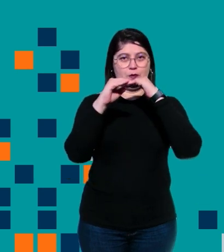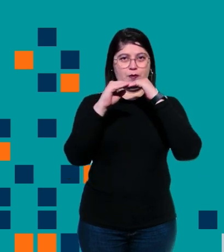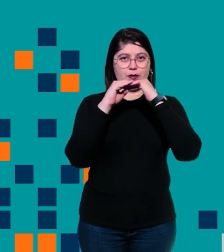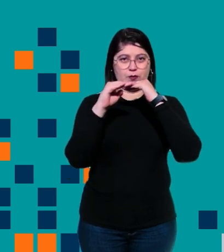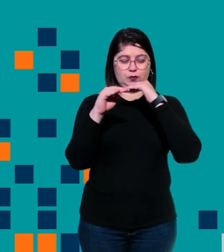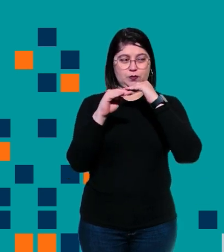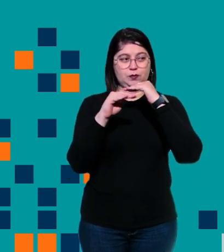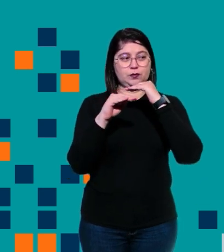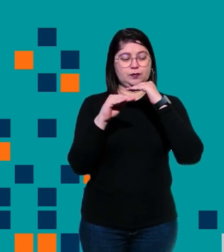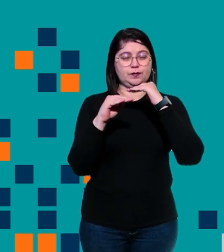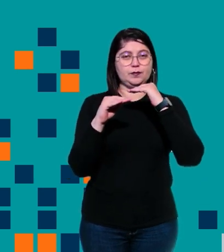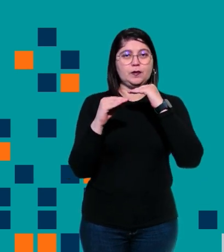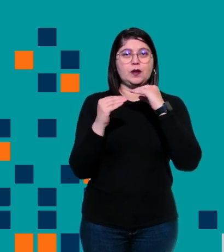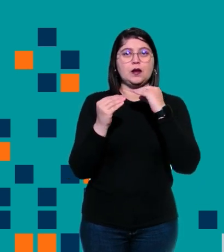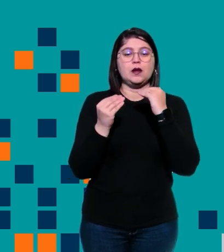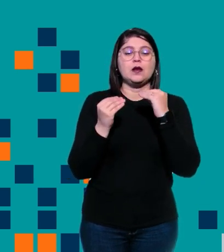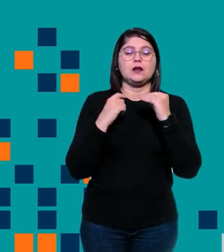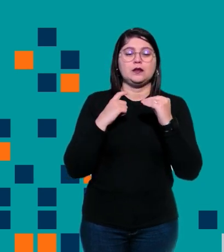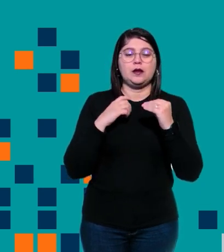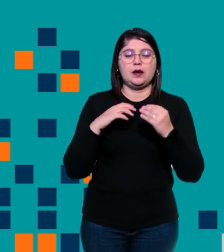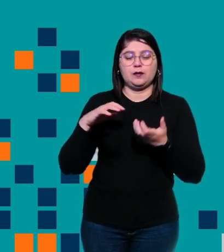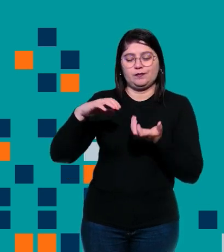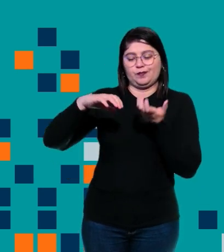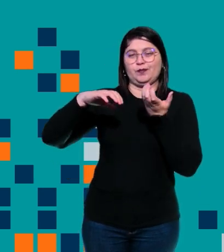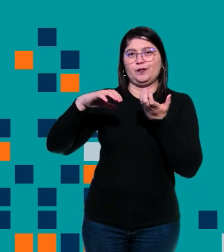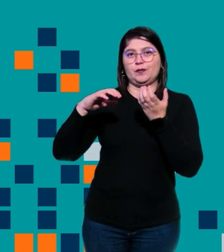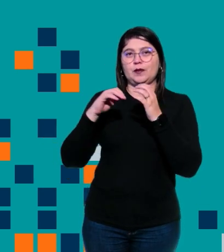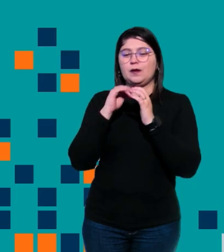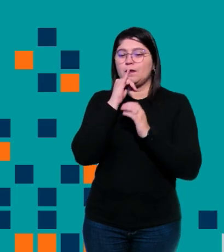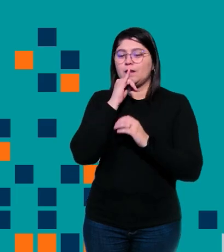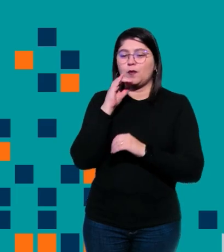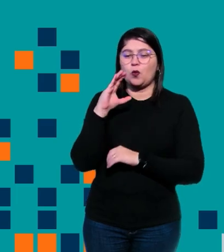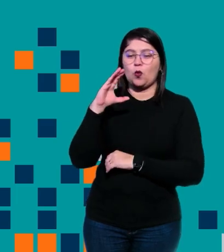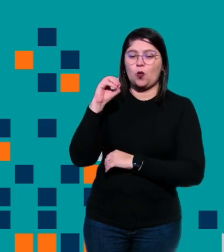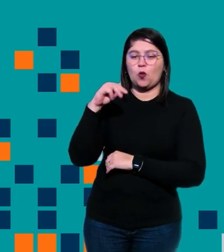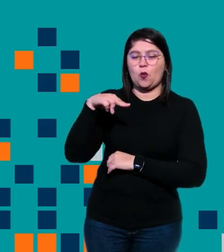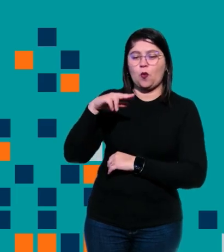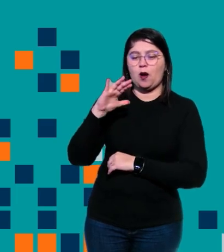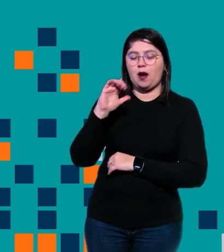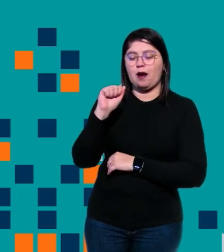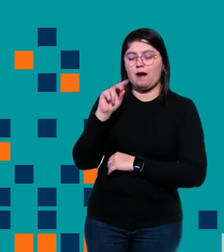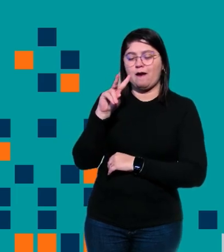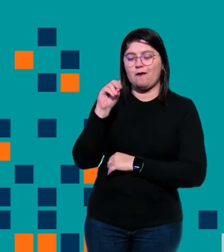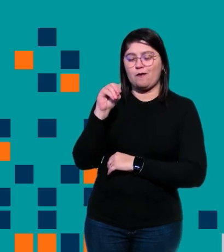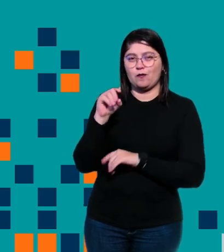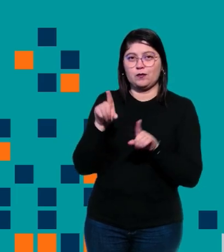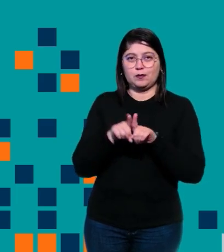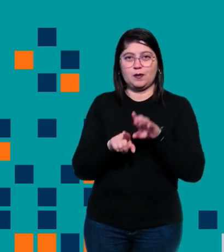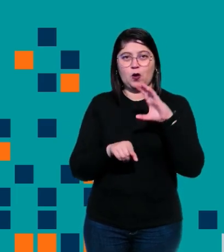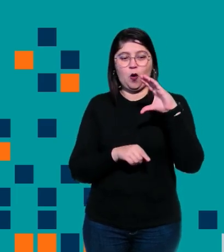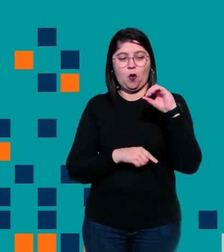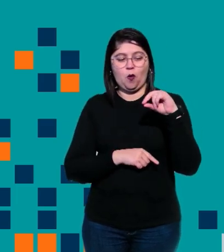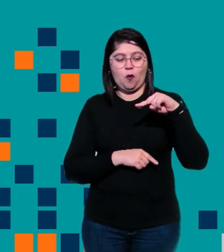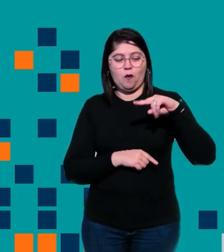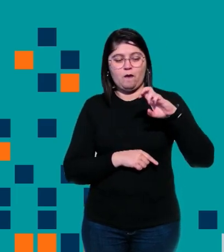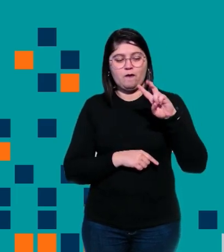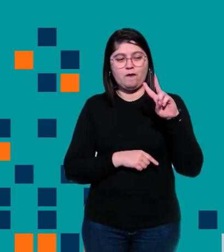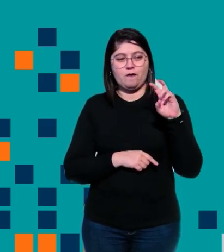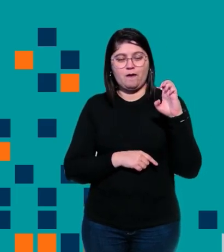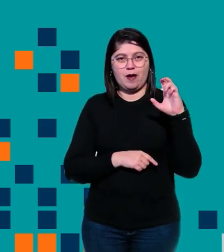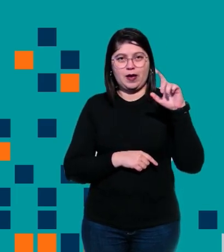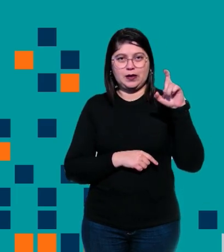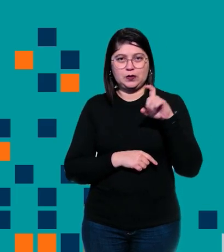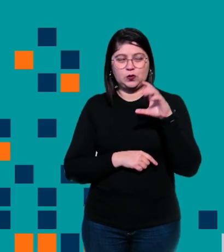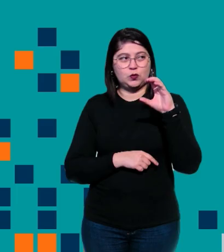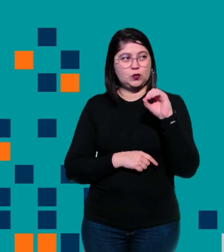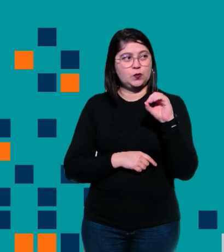né, o côncavo e o convexo, são em função de drenagem de água, né, e o outro para vencer o